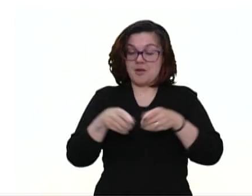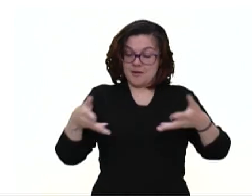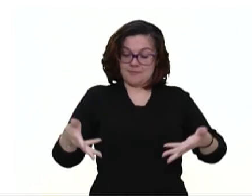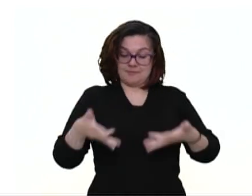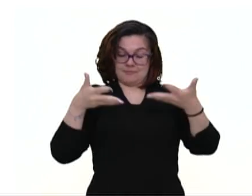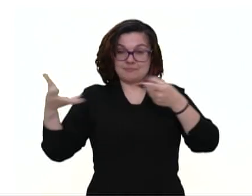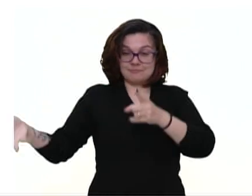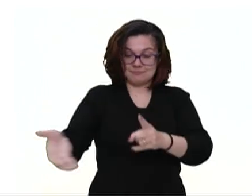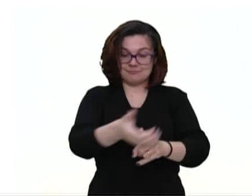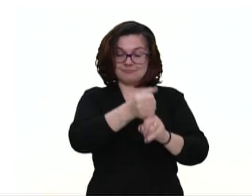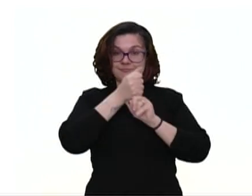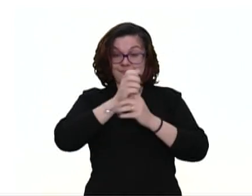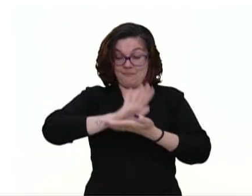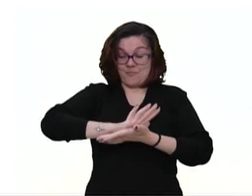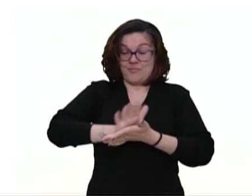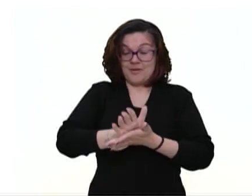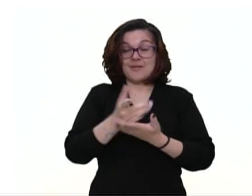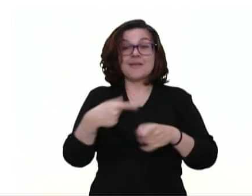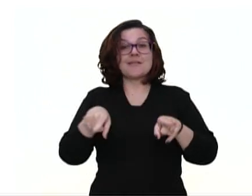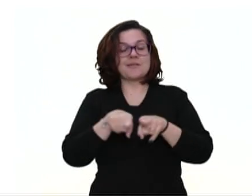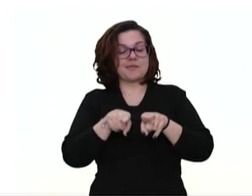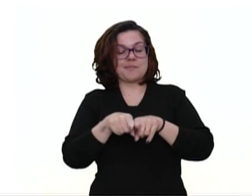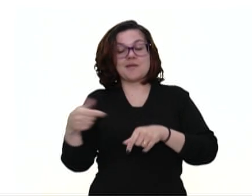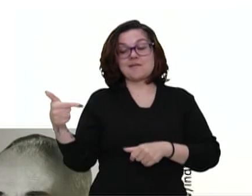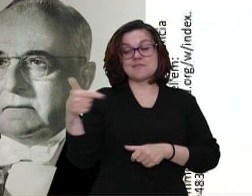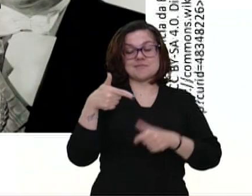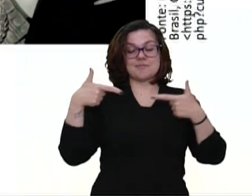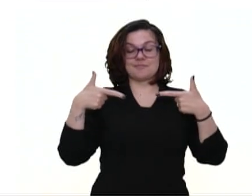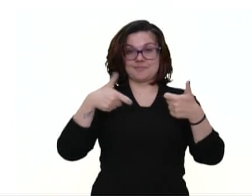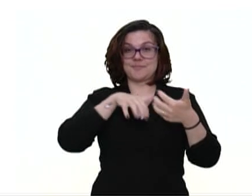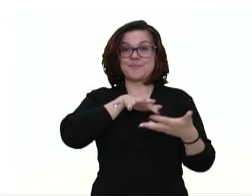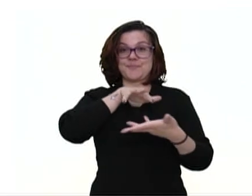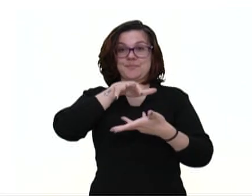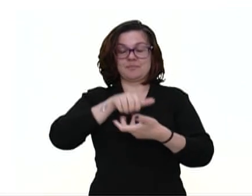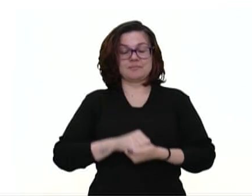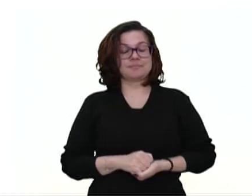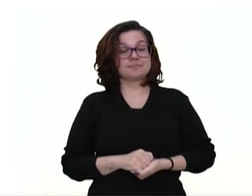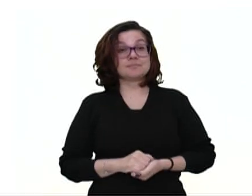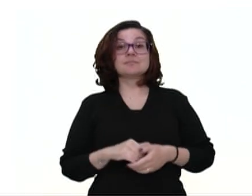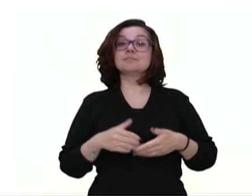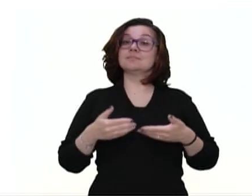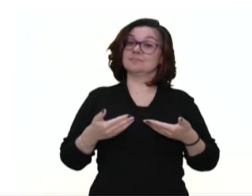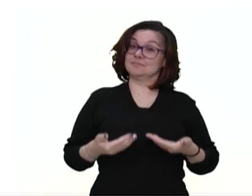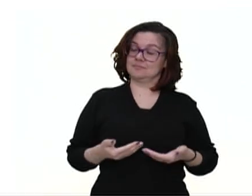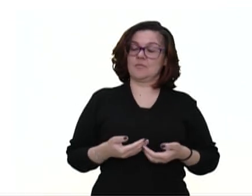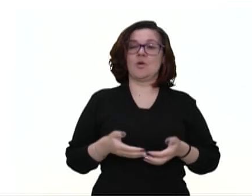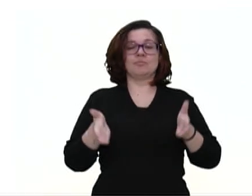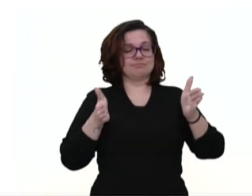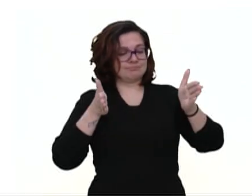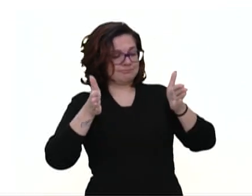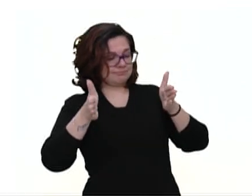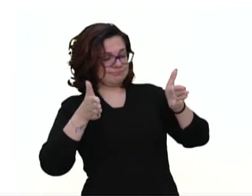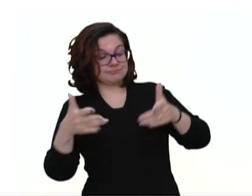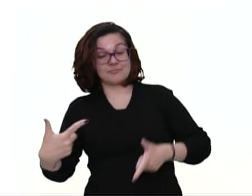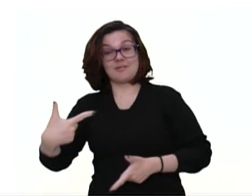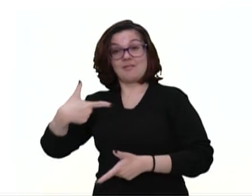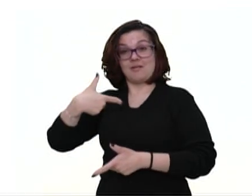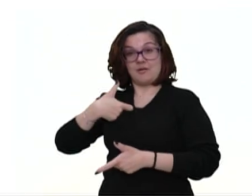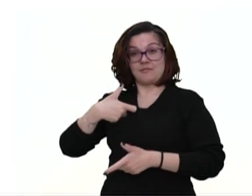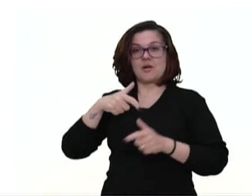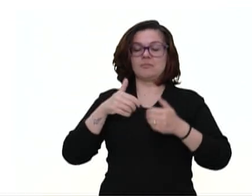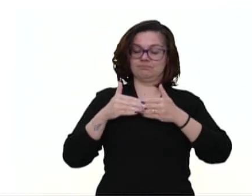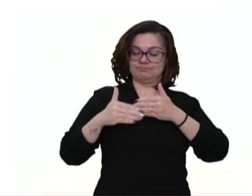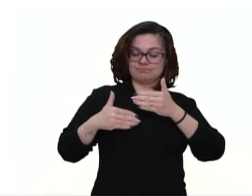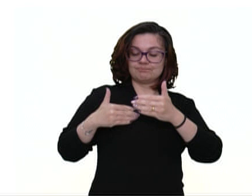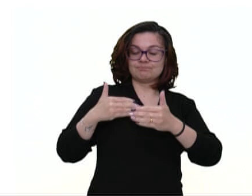movimentos totalitários e a Segunda Guerra Mundial. Bem, a Era Vargas é um